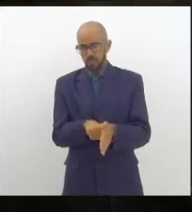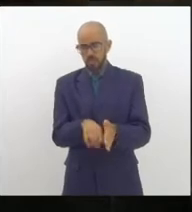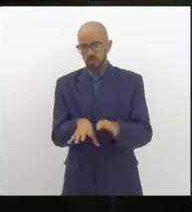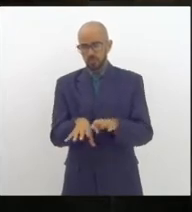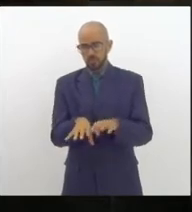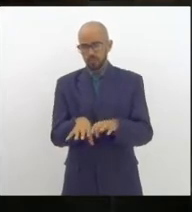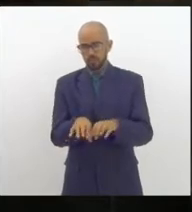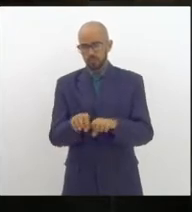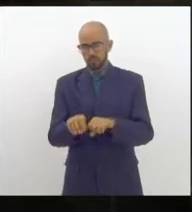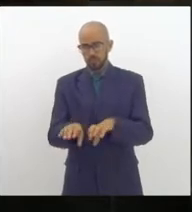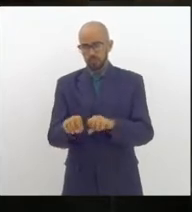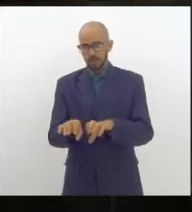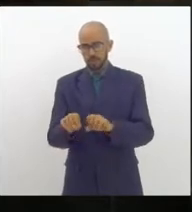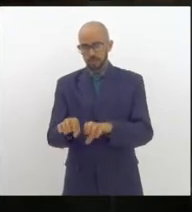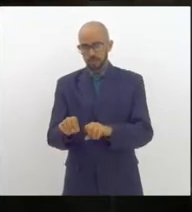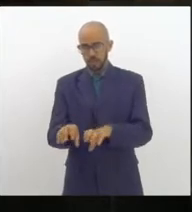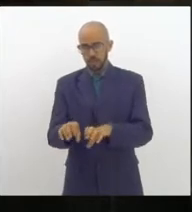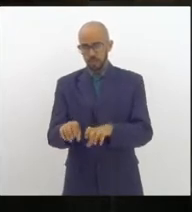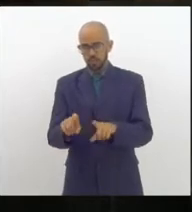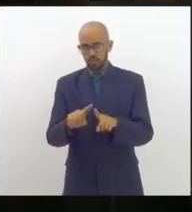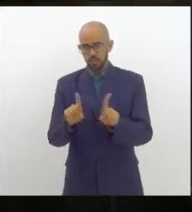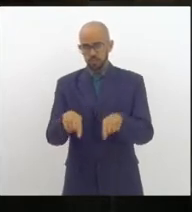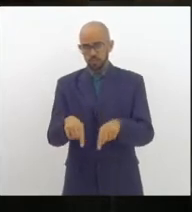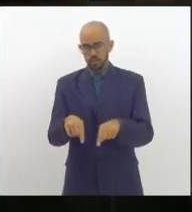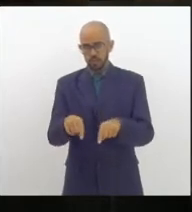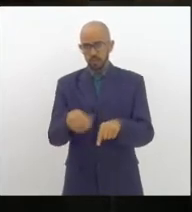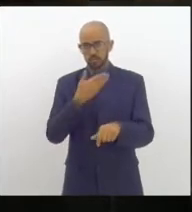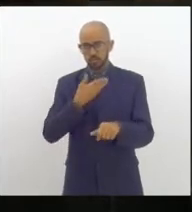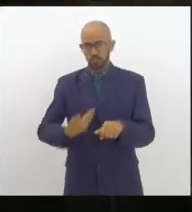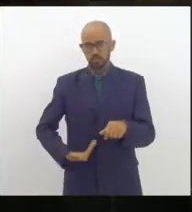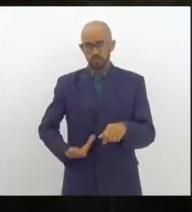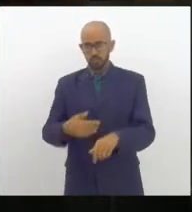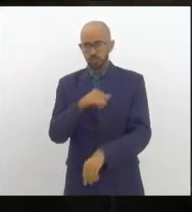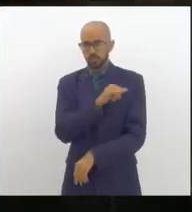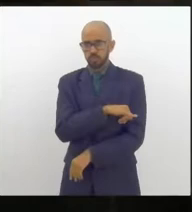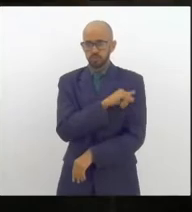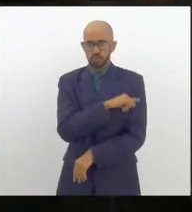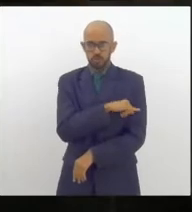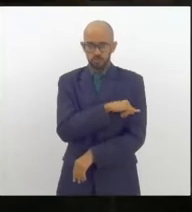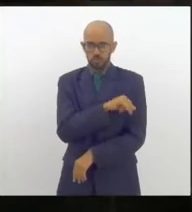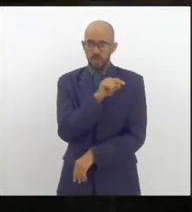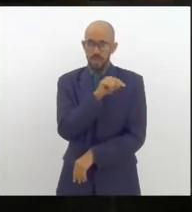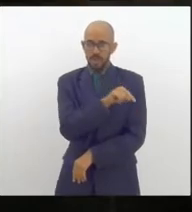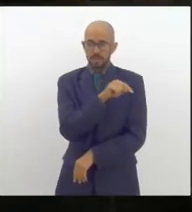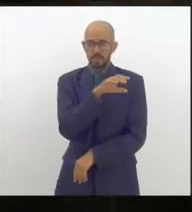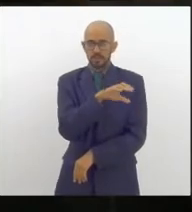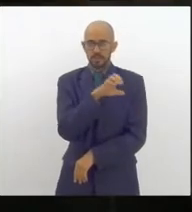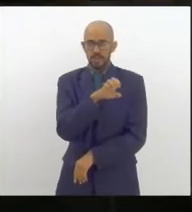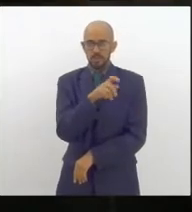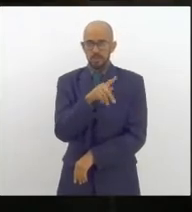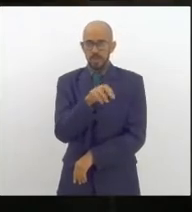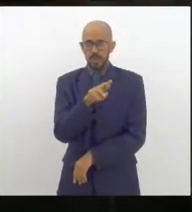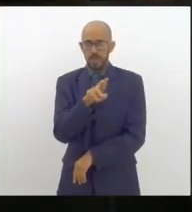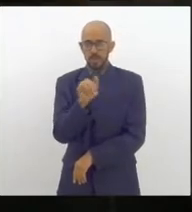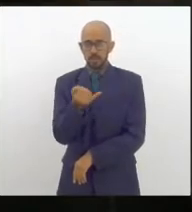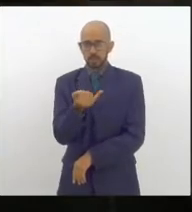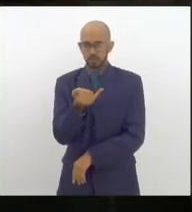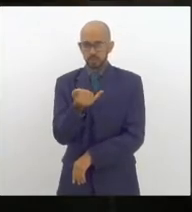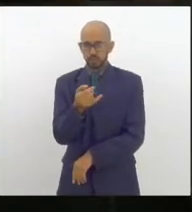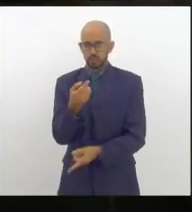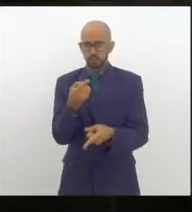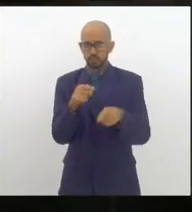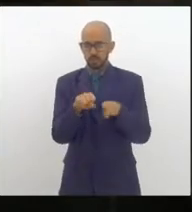públicos no Rio de Janeiro que este ceperj em parceria